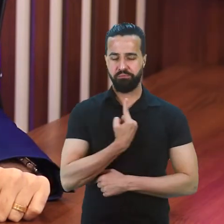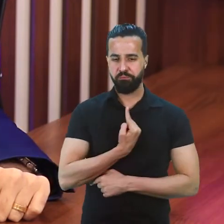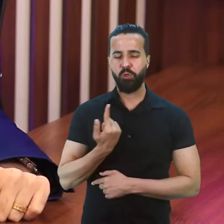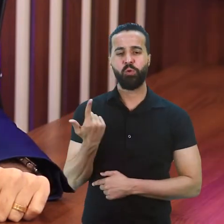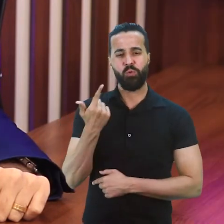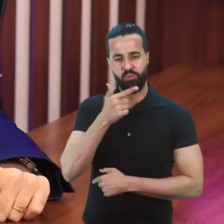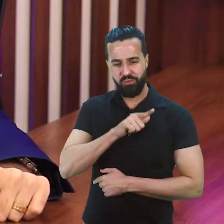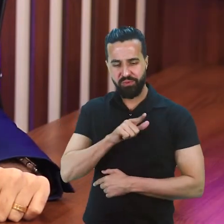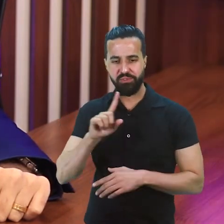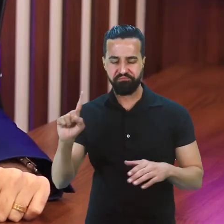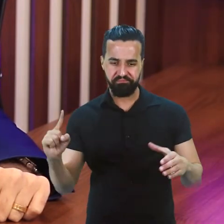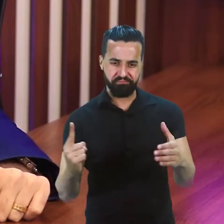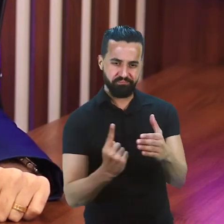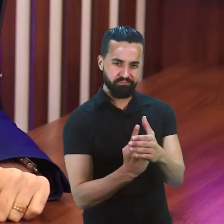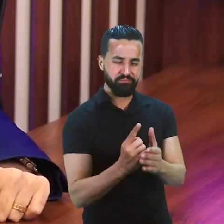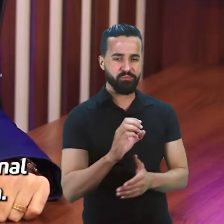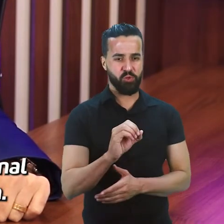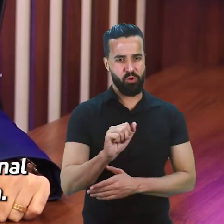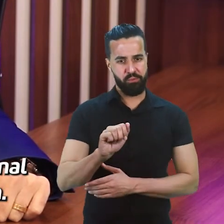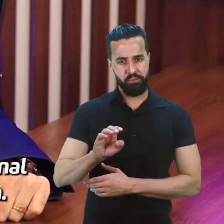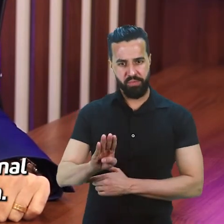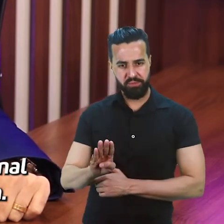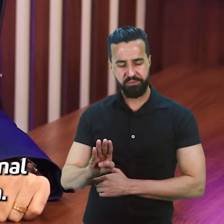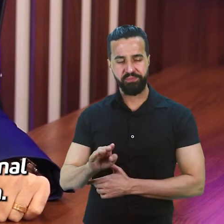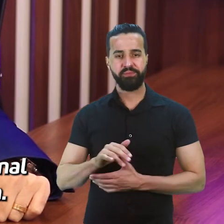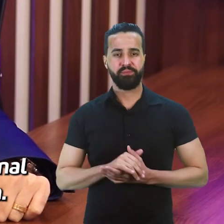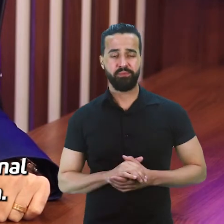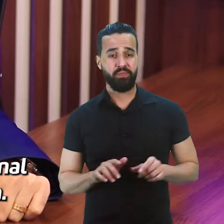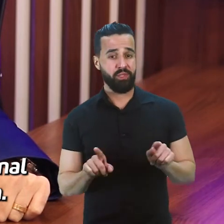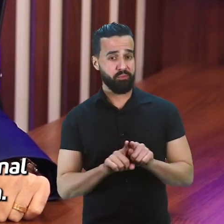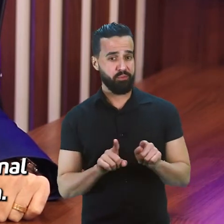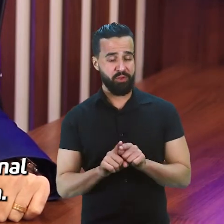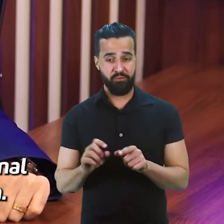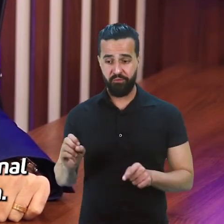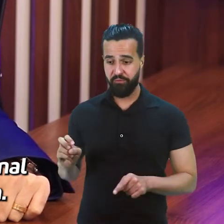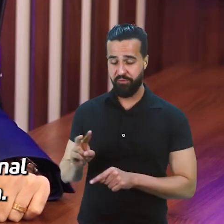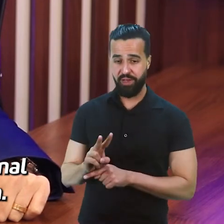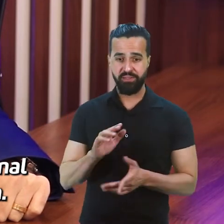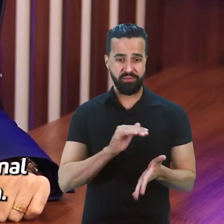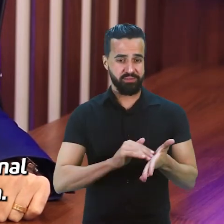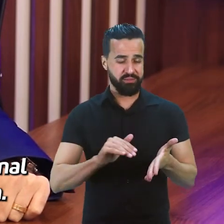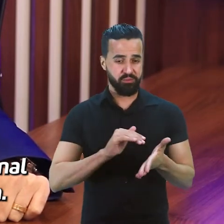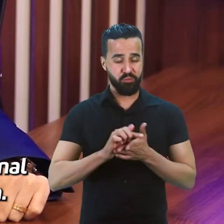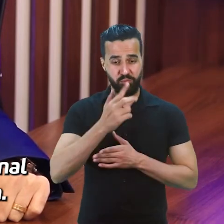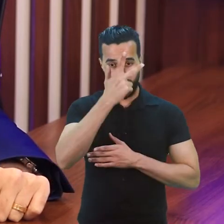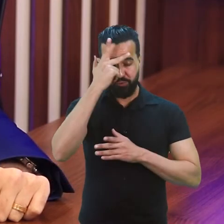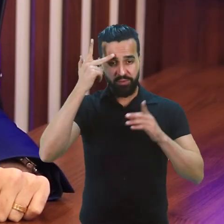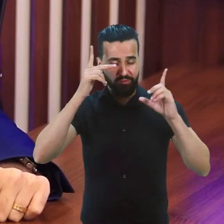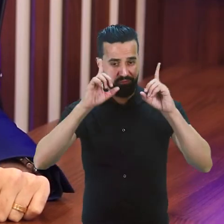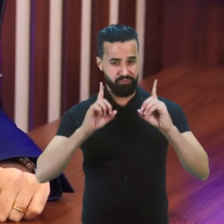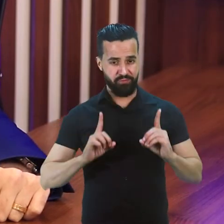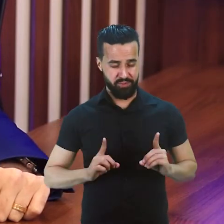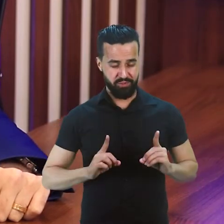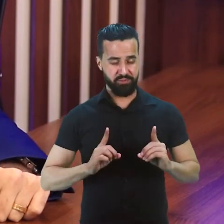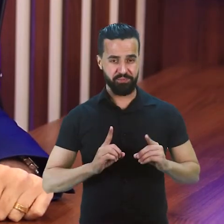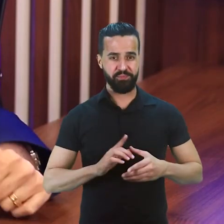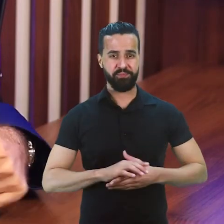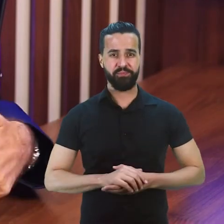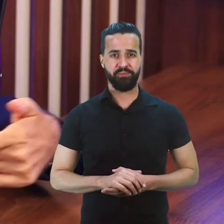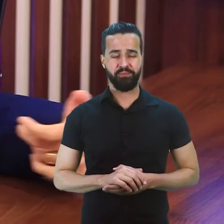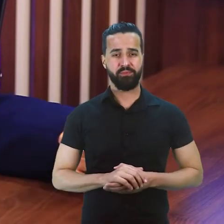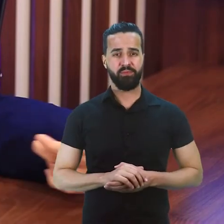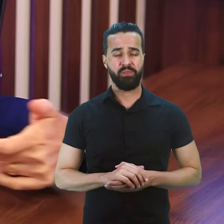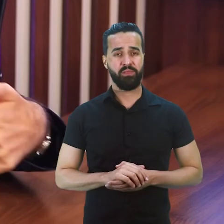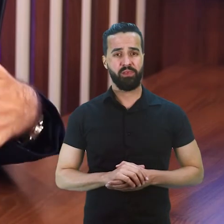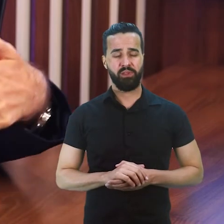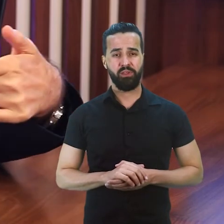E também essa vaga como secretário na Comissão Nacional do Direito da Pessoa com Deficiência, né? E continuando